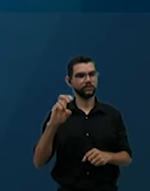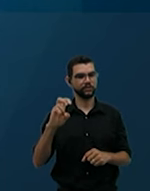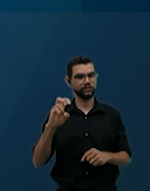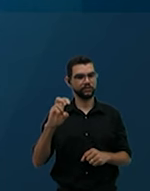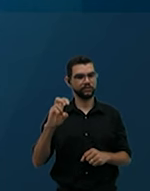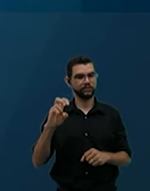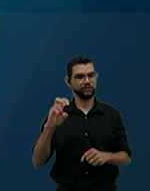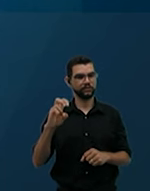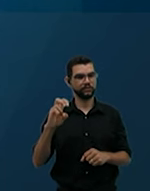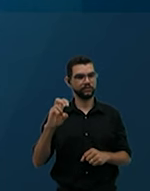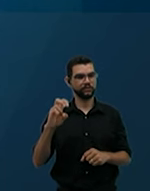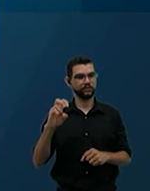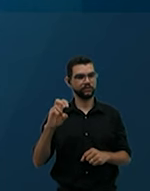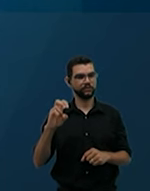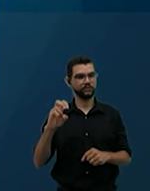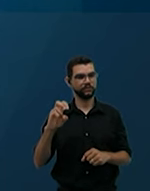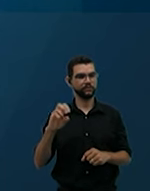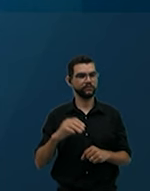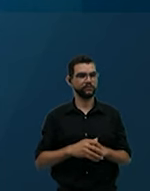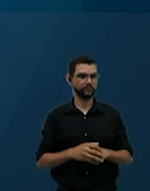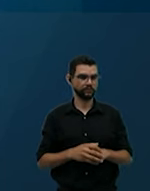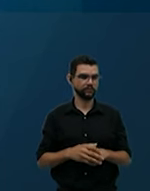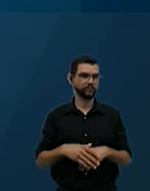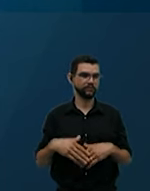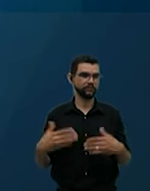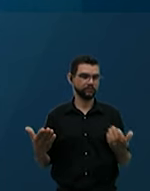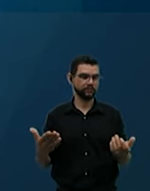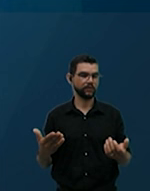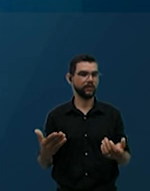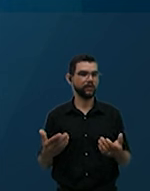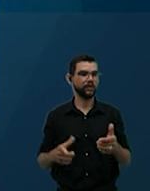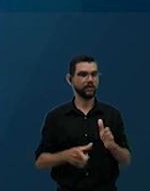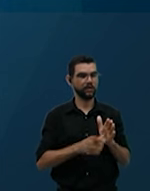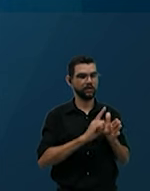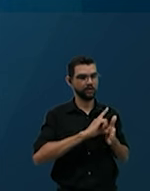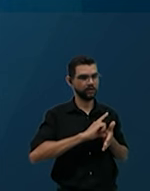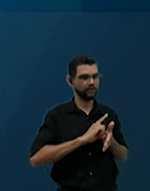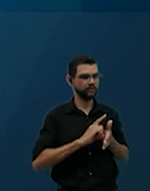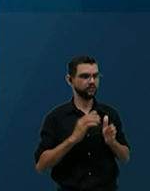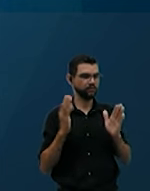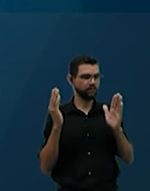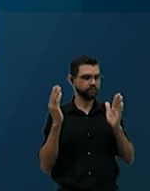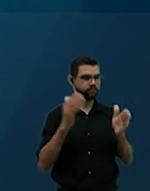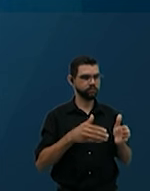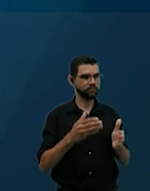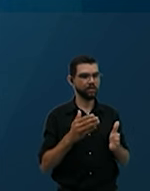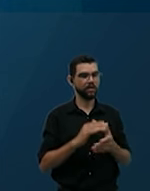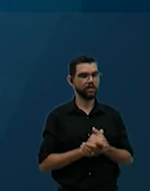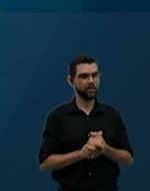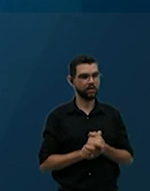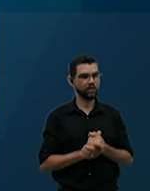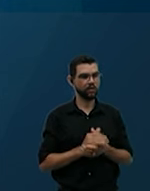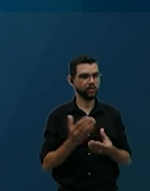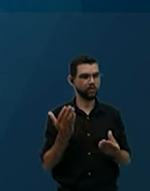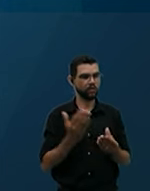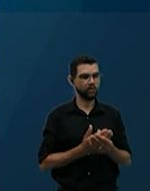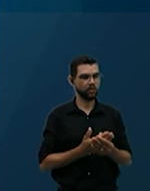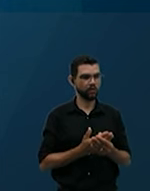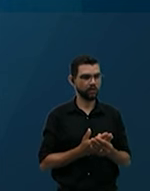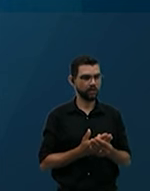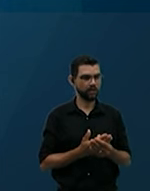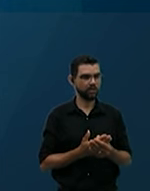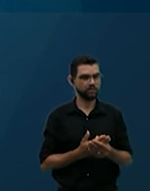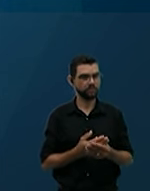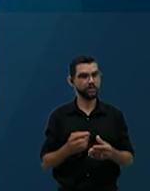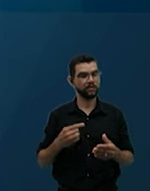julgamento. Antes de ir ao caso concreto, senhora presidente, eu compreendo, e isso foi muito bem dito da tribuna, é